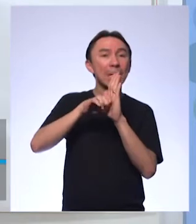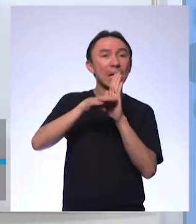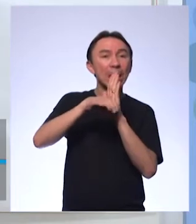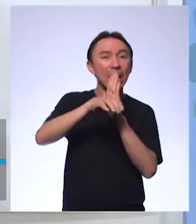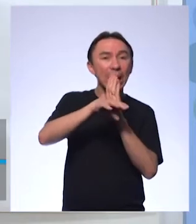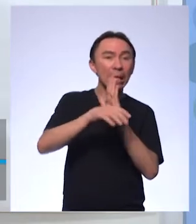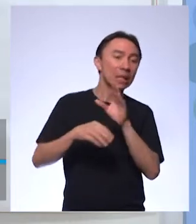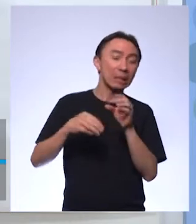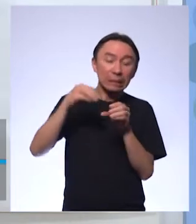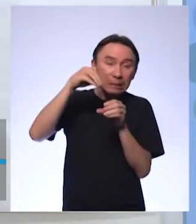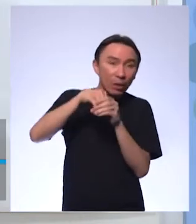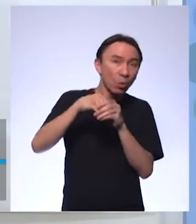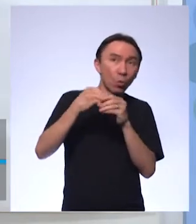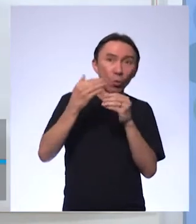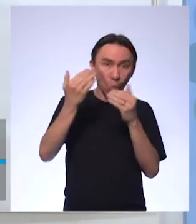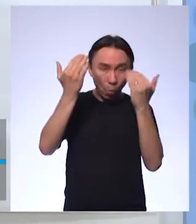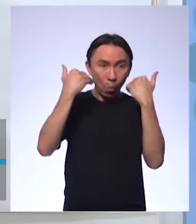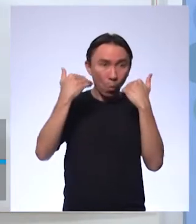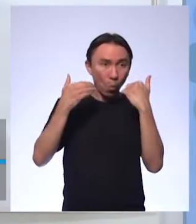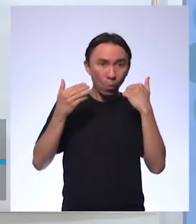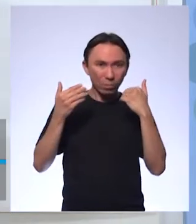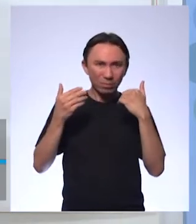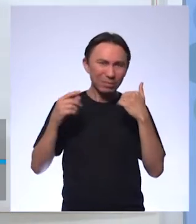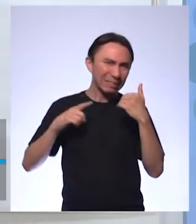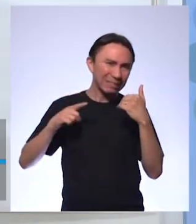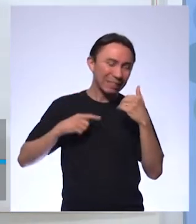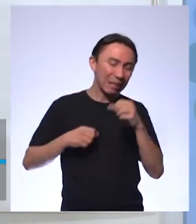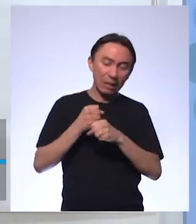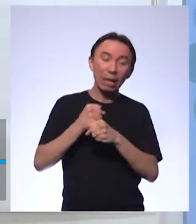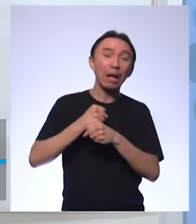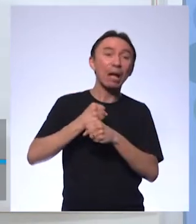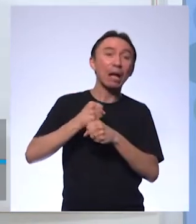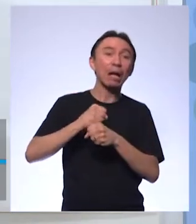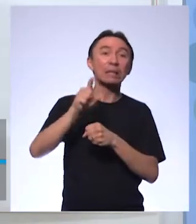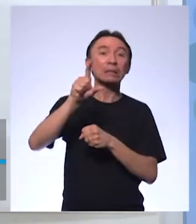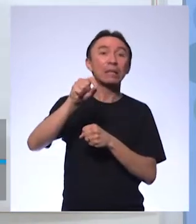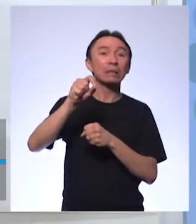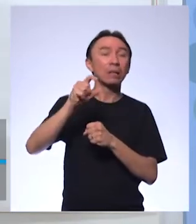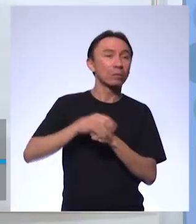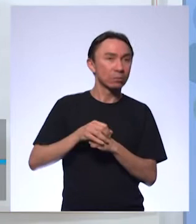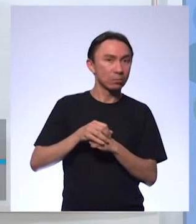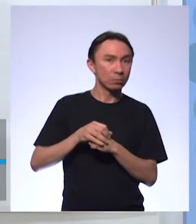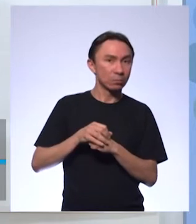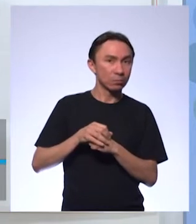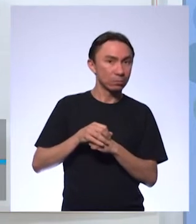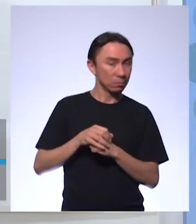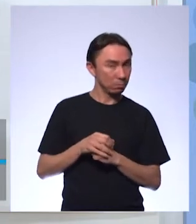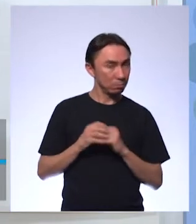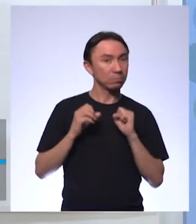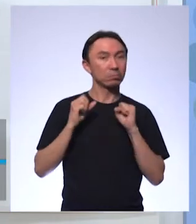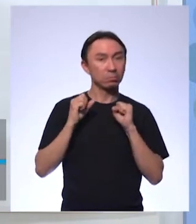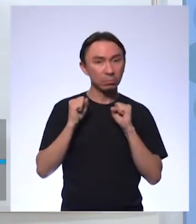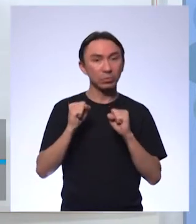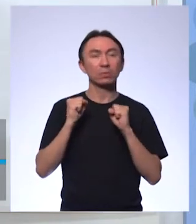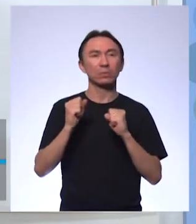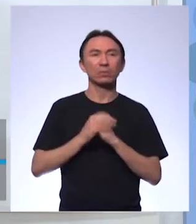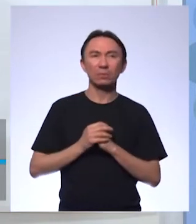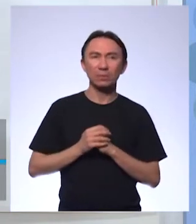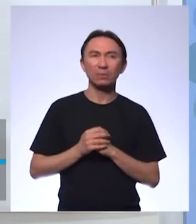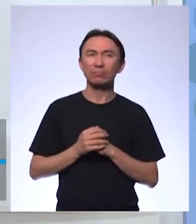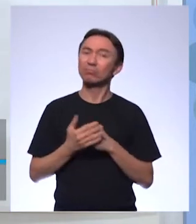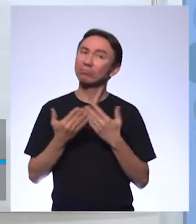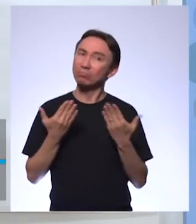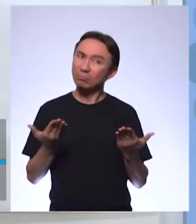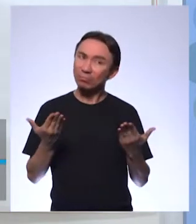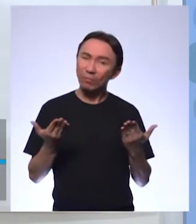muito tempo, infectando, sem surgir a terceira fase da doença. Tá? Por isso que